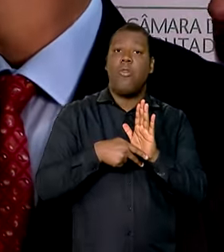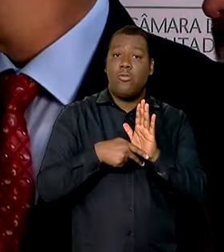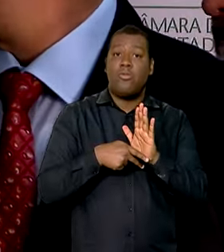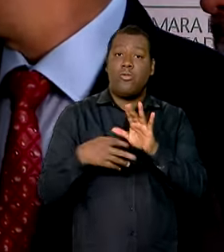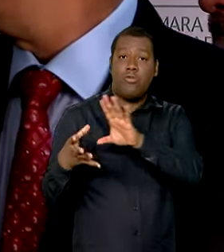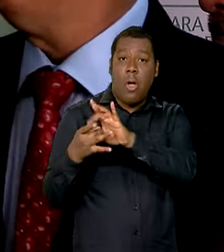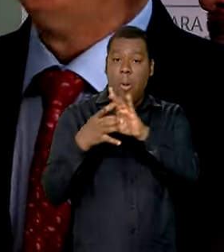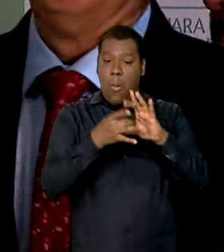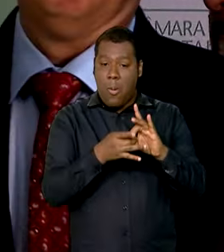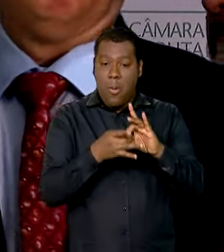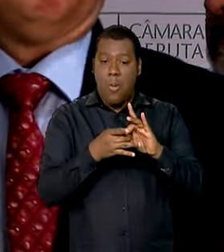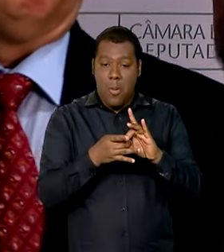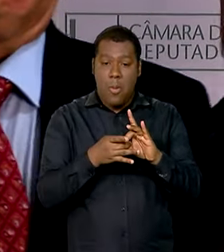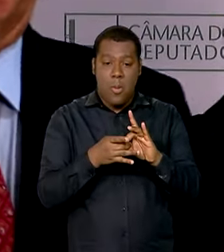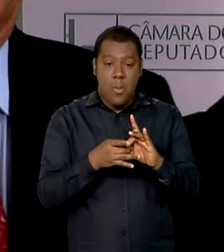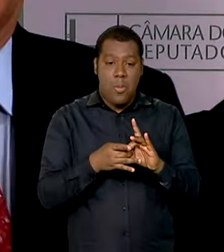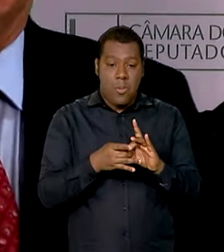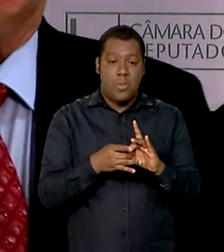alentado.